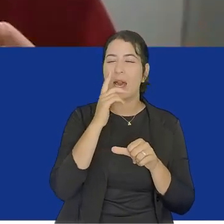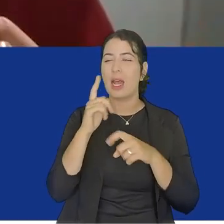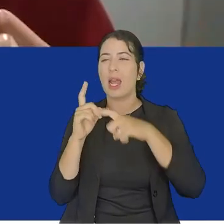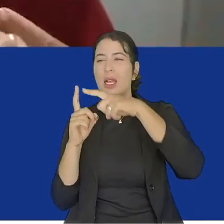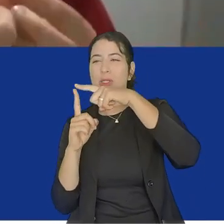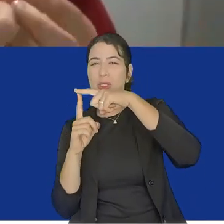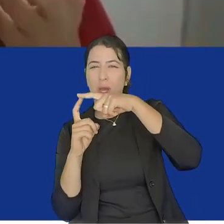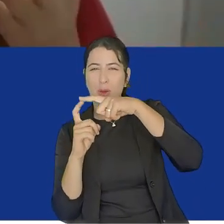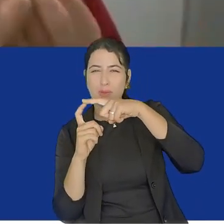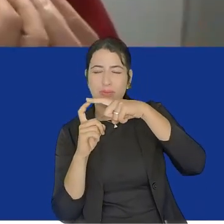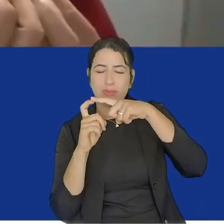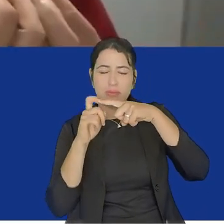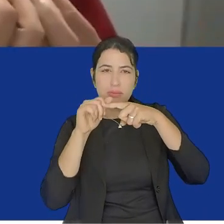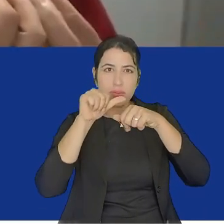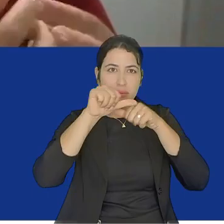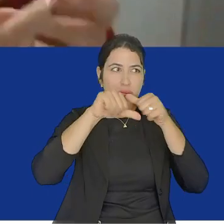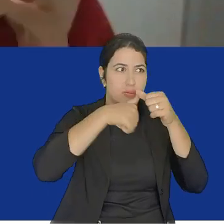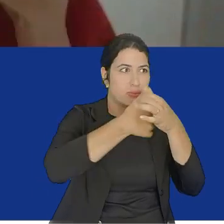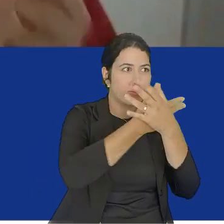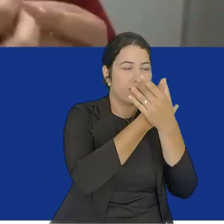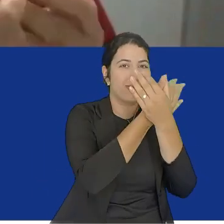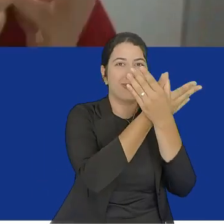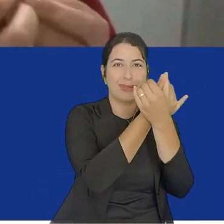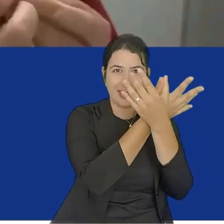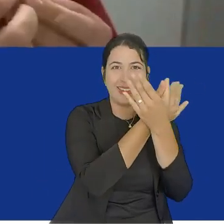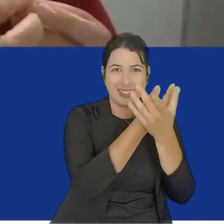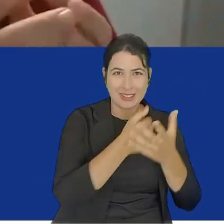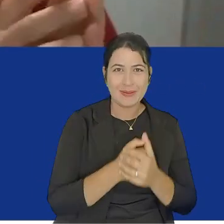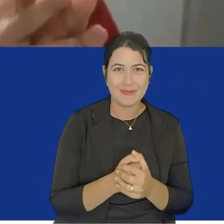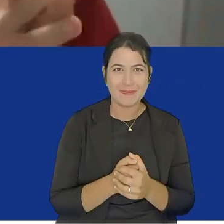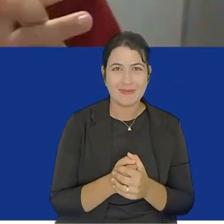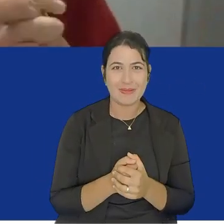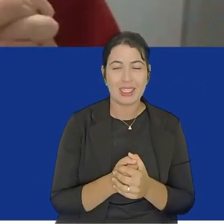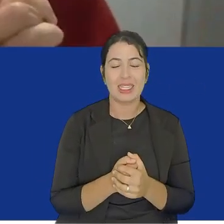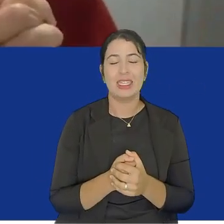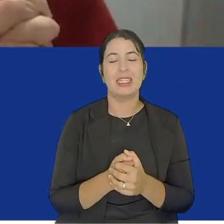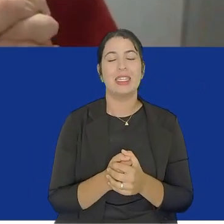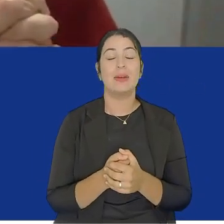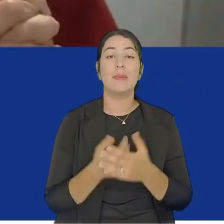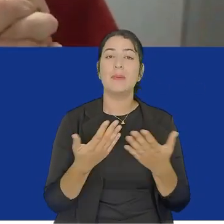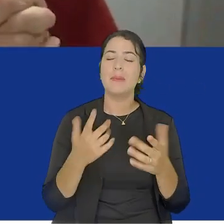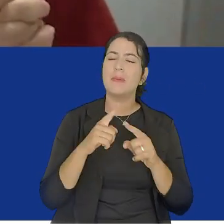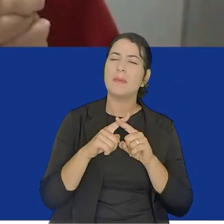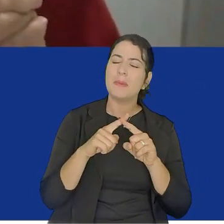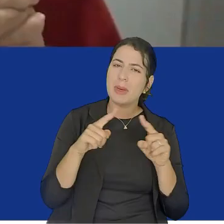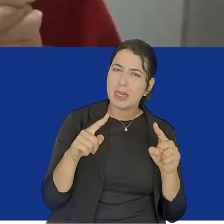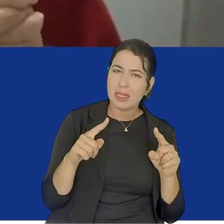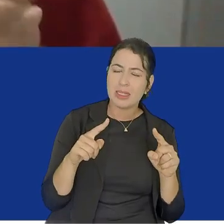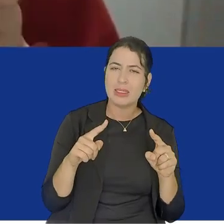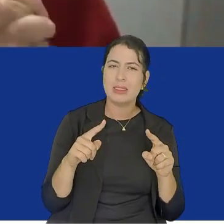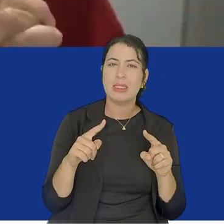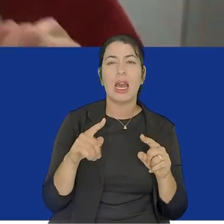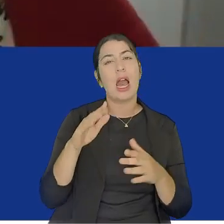a gente vira um alimento, né? Uma coisa molinha, gostosinha, mas que há grãos que nunca